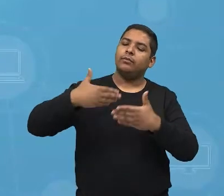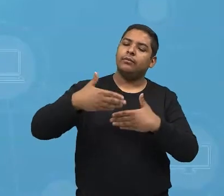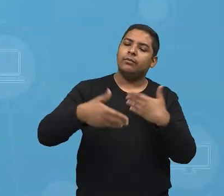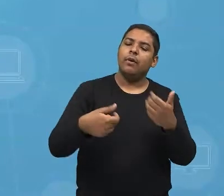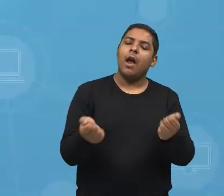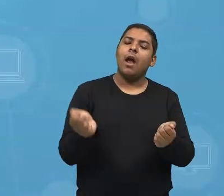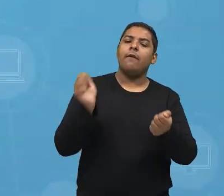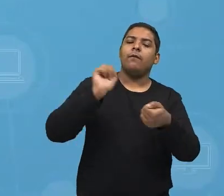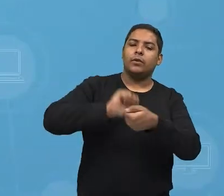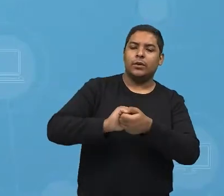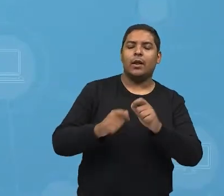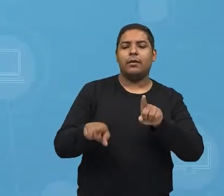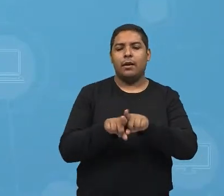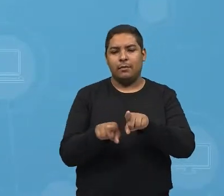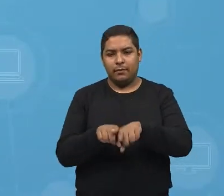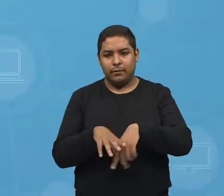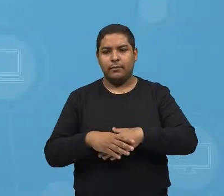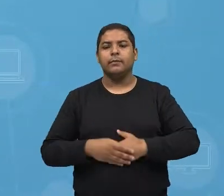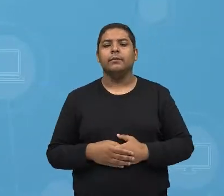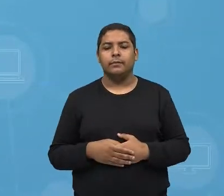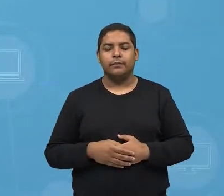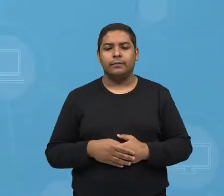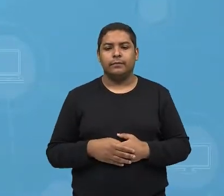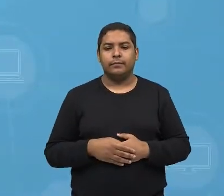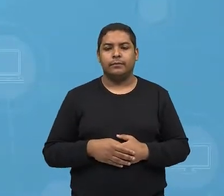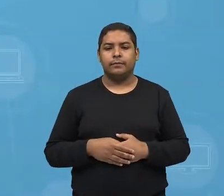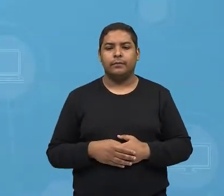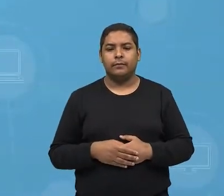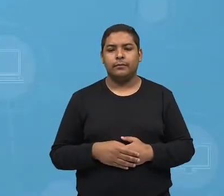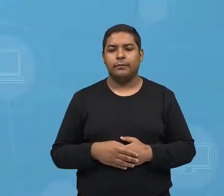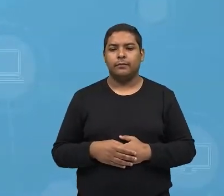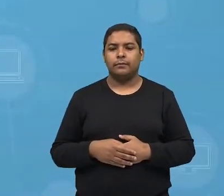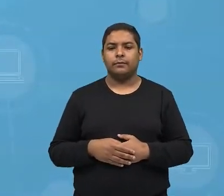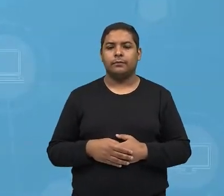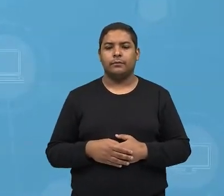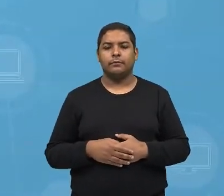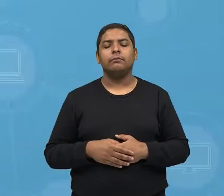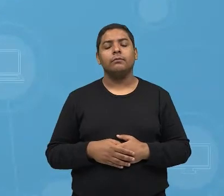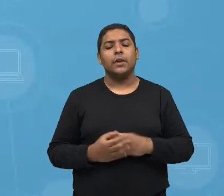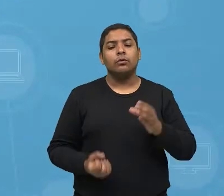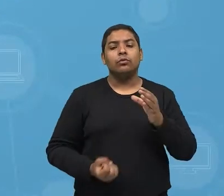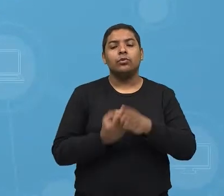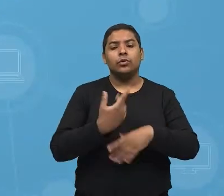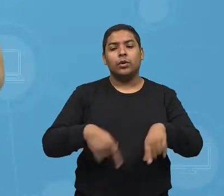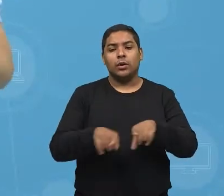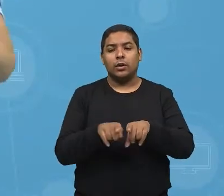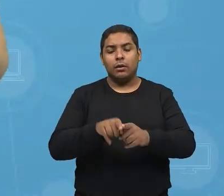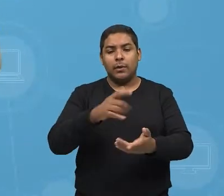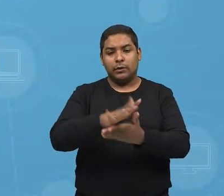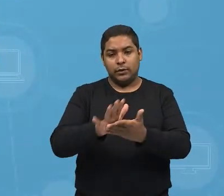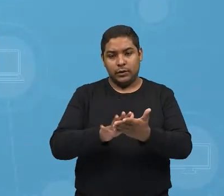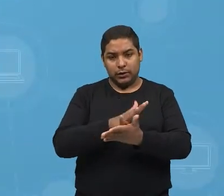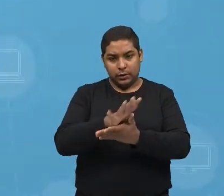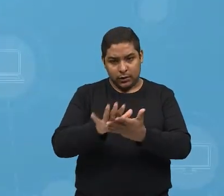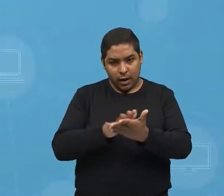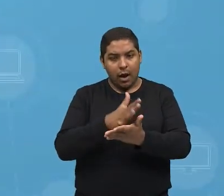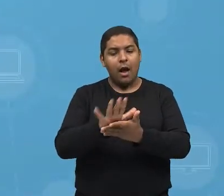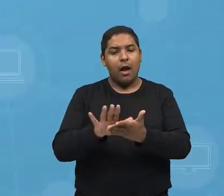adequando outros passos para essa dança do machixe. E aí surgiu o samba. Claro que o samba tem as